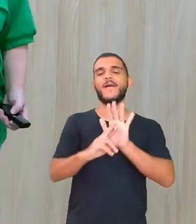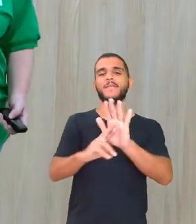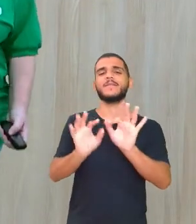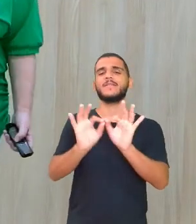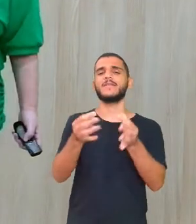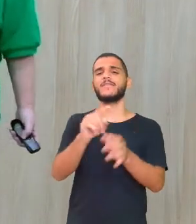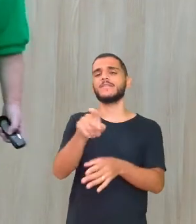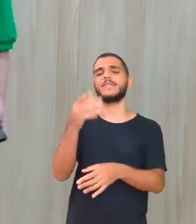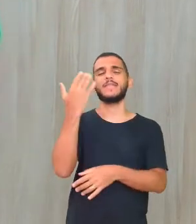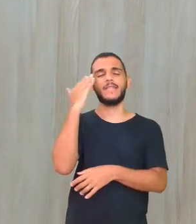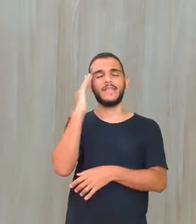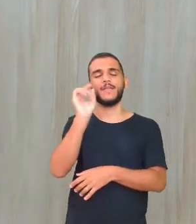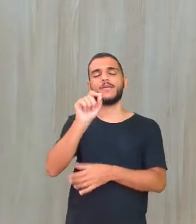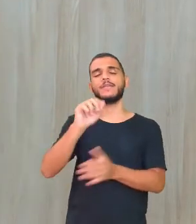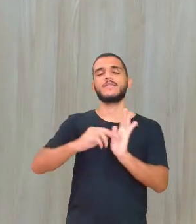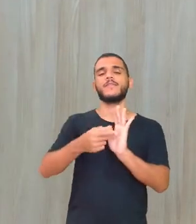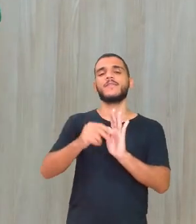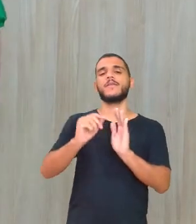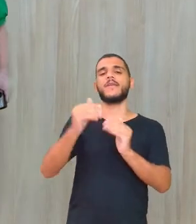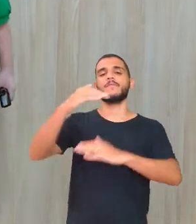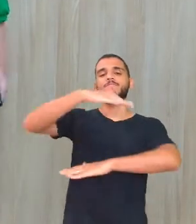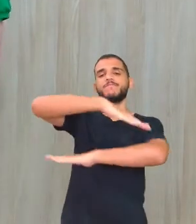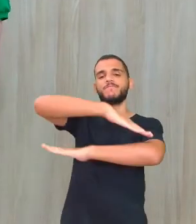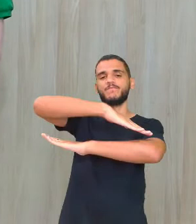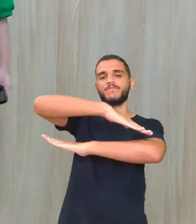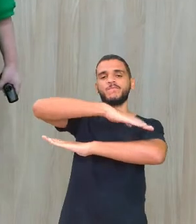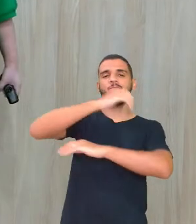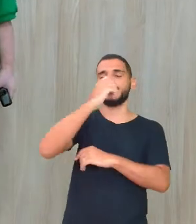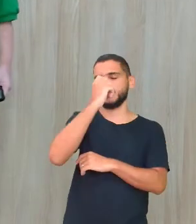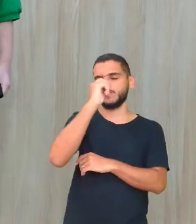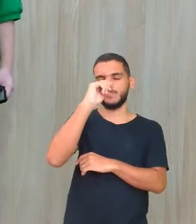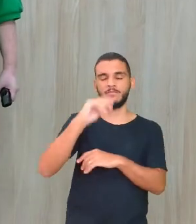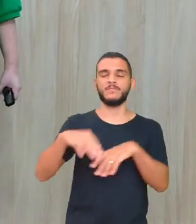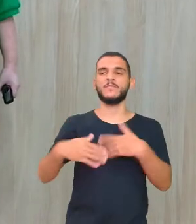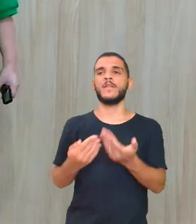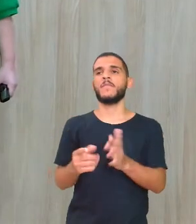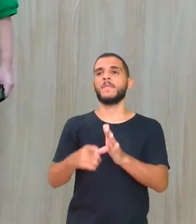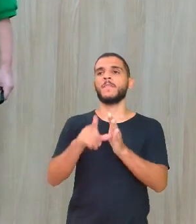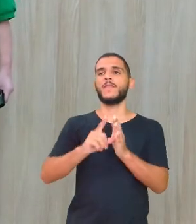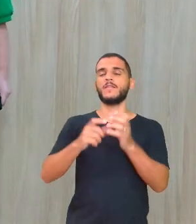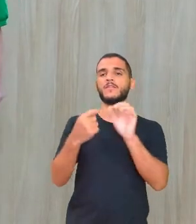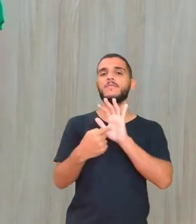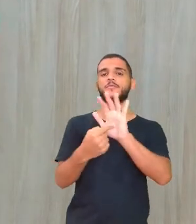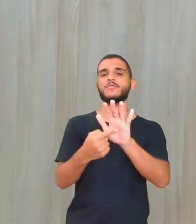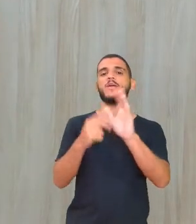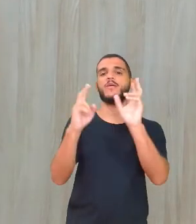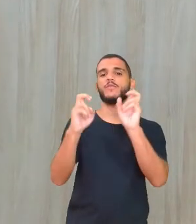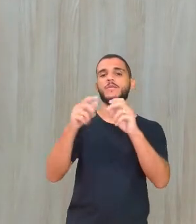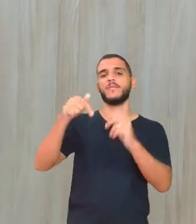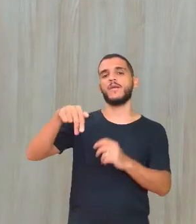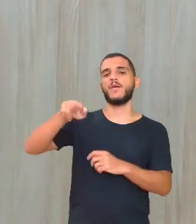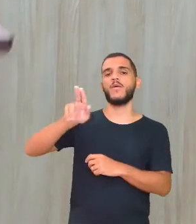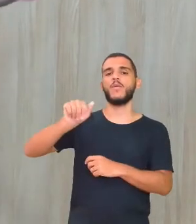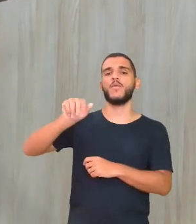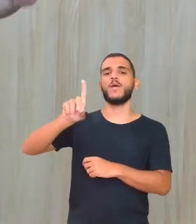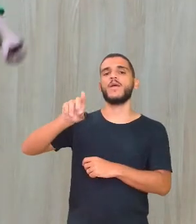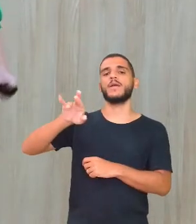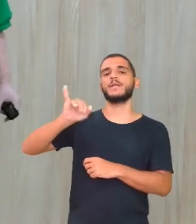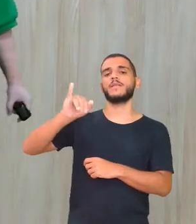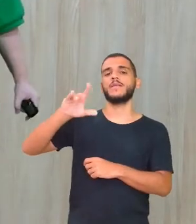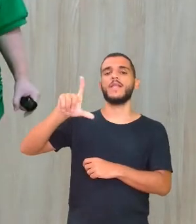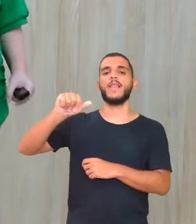vocês entenderem o que é reta paralela. Antes de eu entrar em quadrilátero, Marta, tem